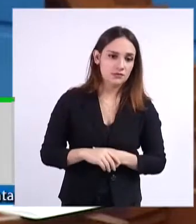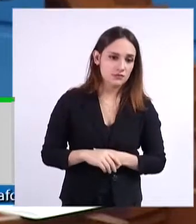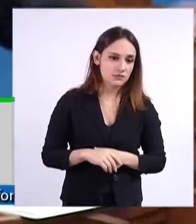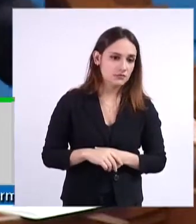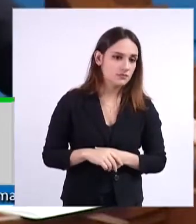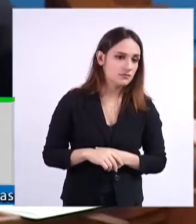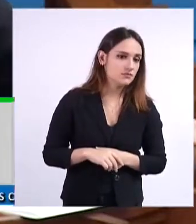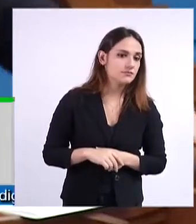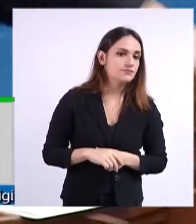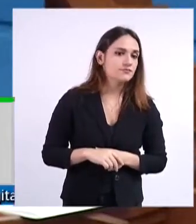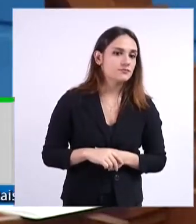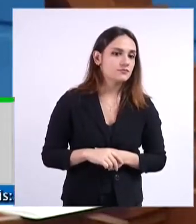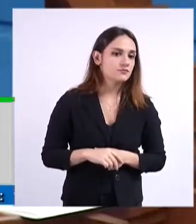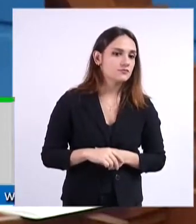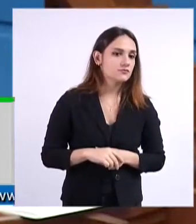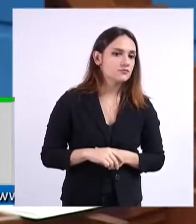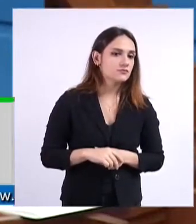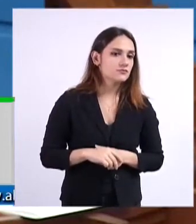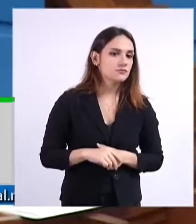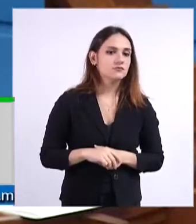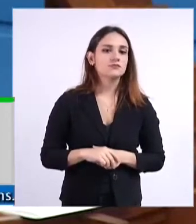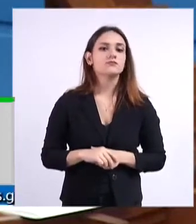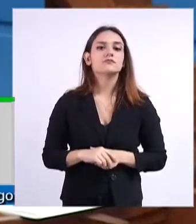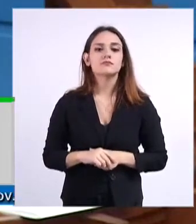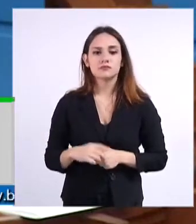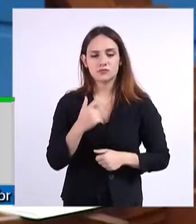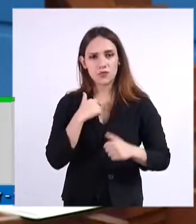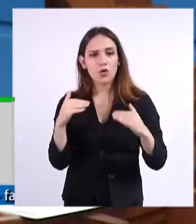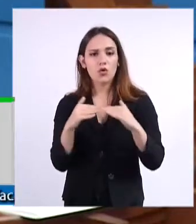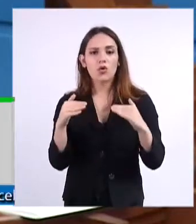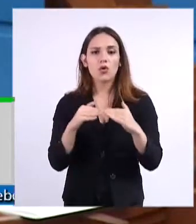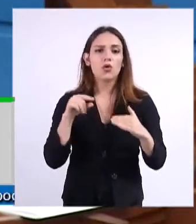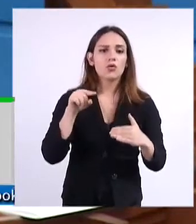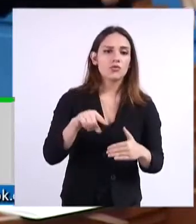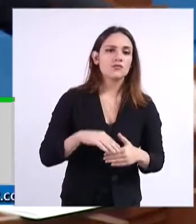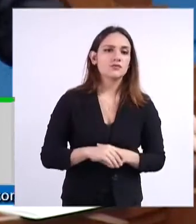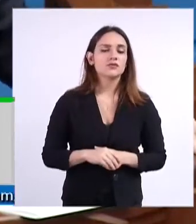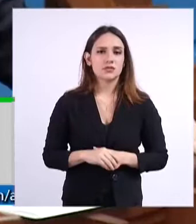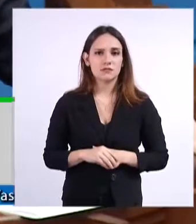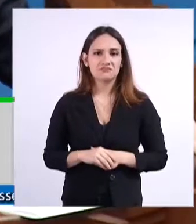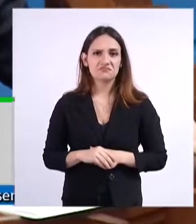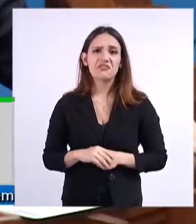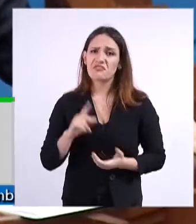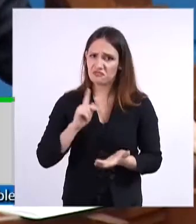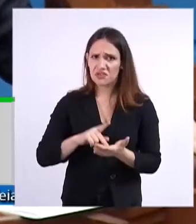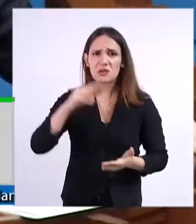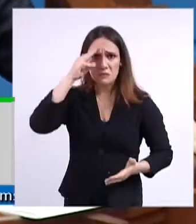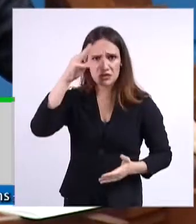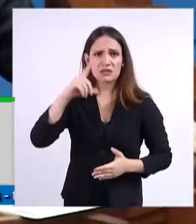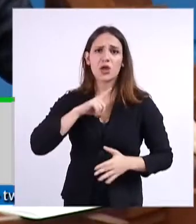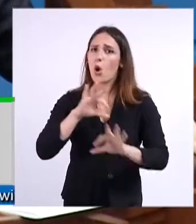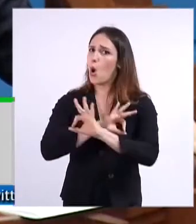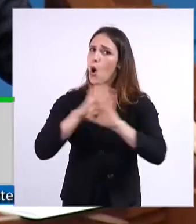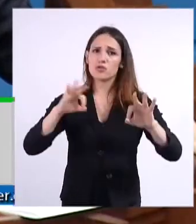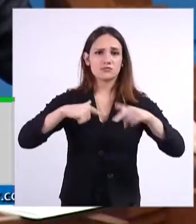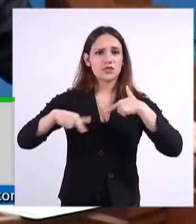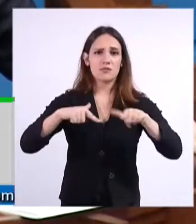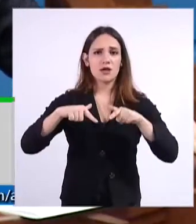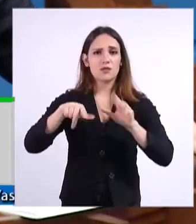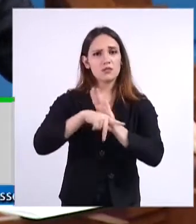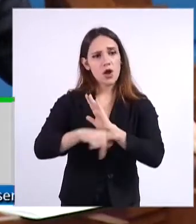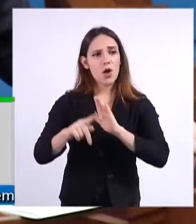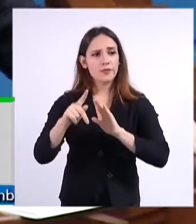para os militares terem carreira, eu concordo, Vossa Excelência, tem um brilhante serviço prestado ao povo